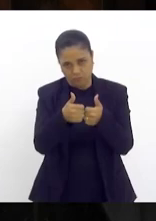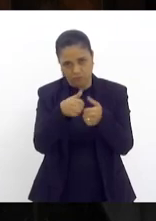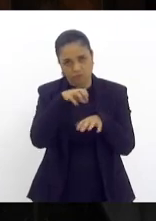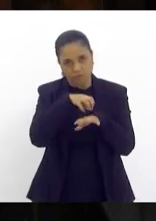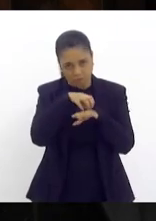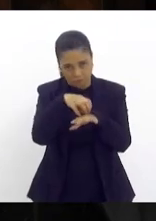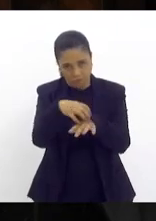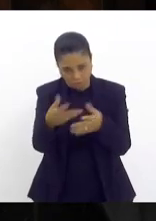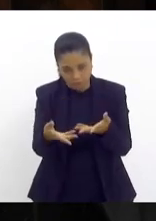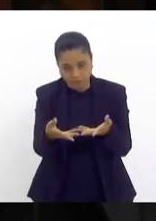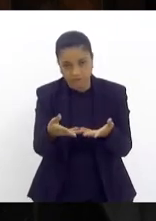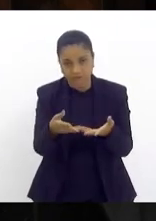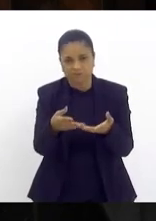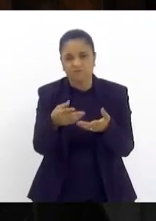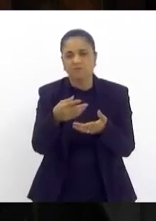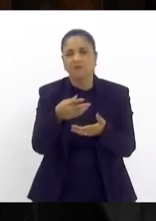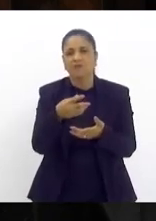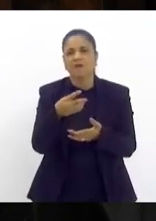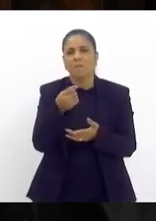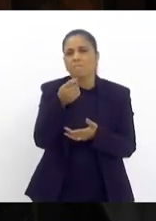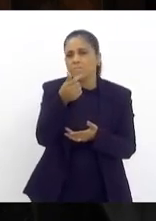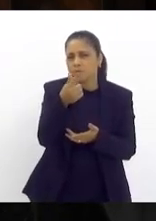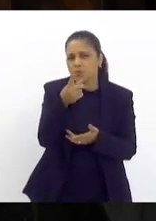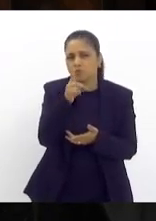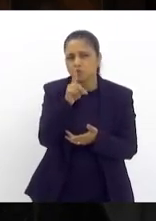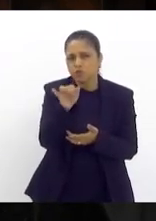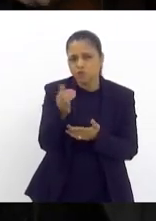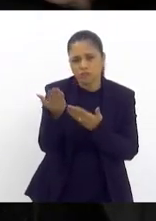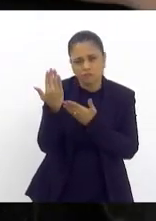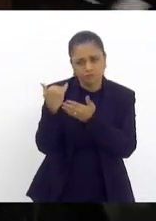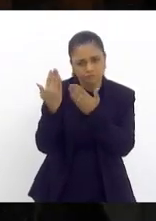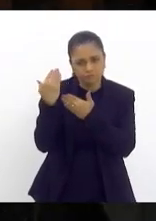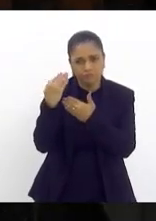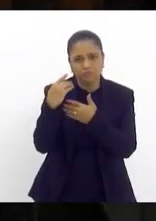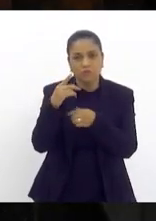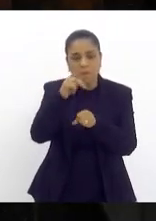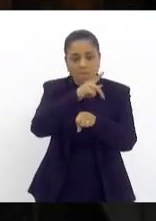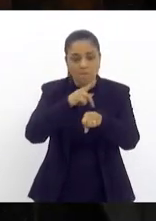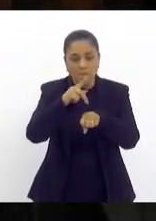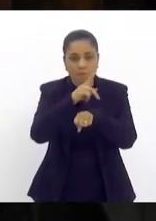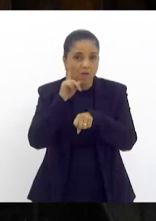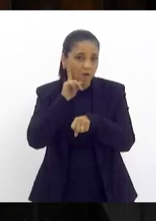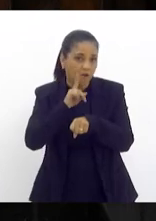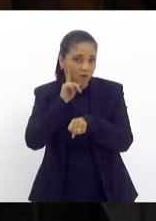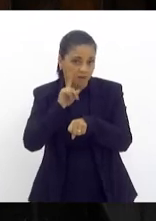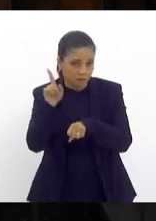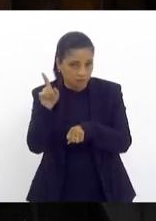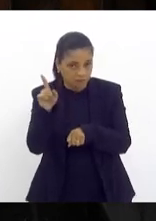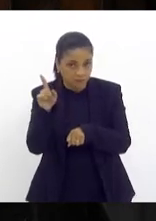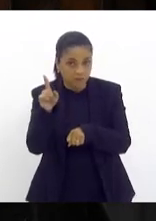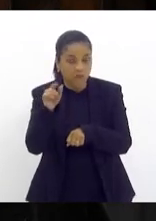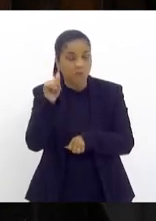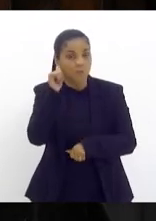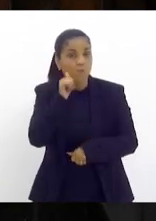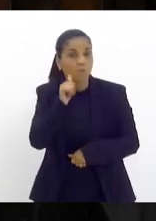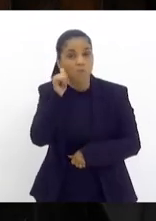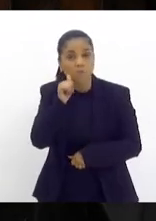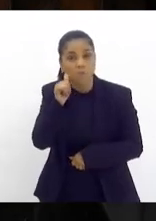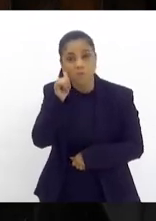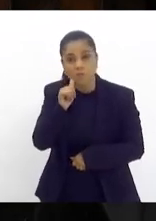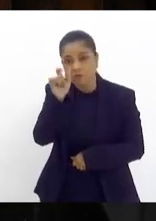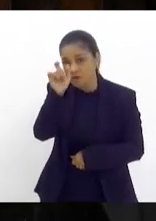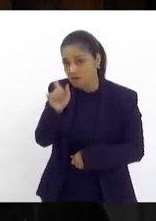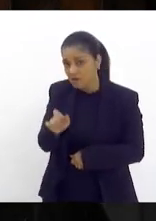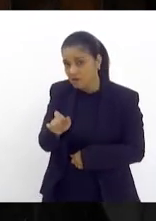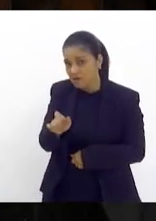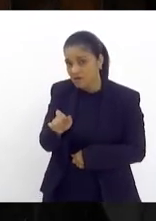Ainda, há poucos dias atrás, tivemos nos Estados Unidos uma mulher